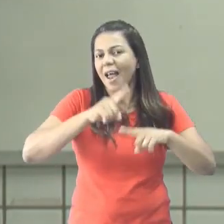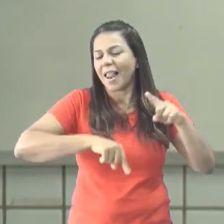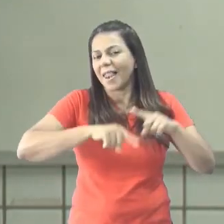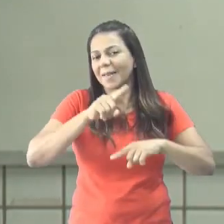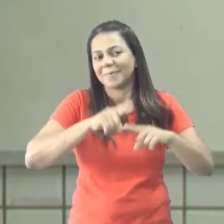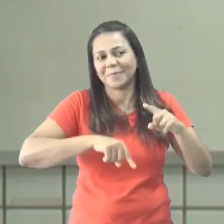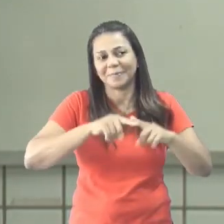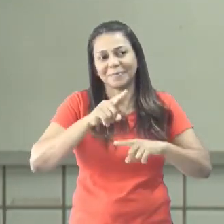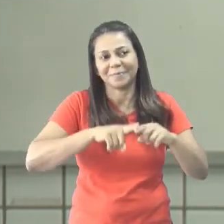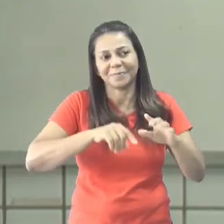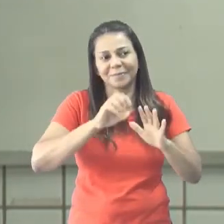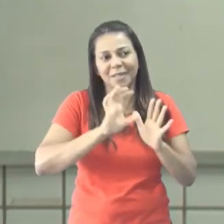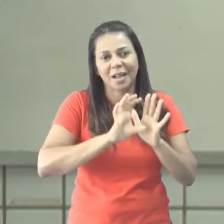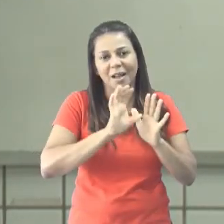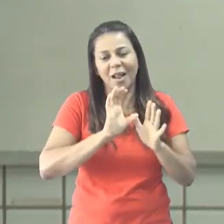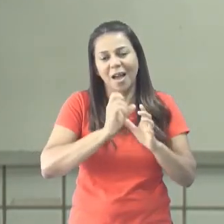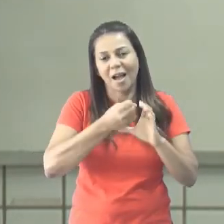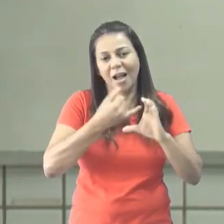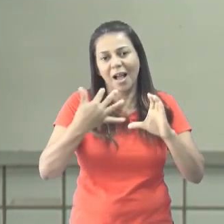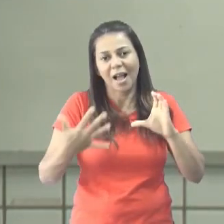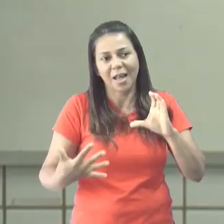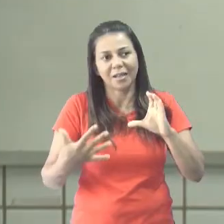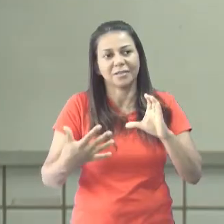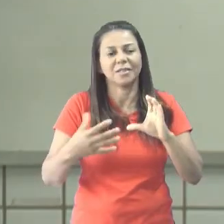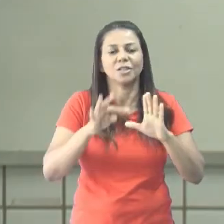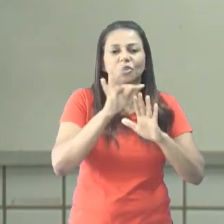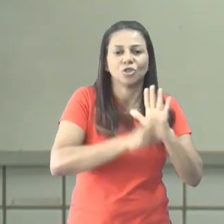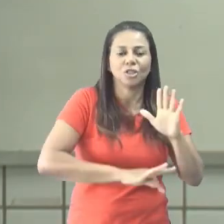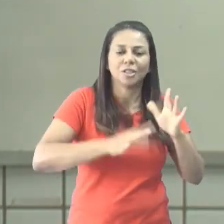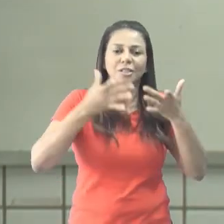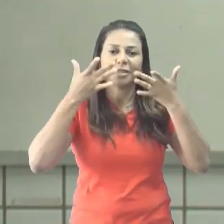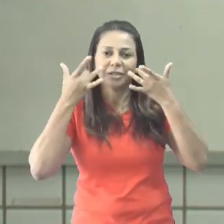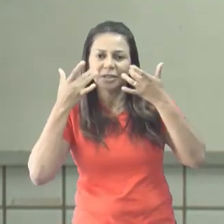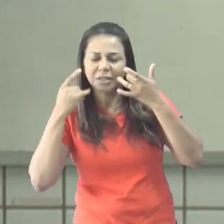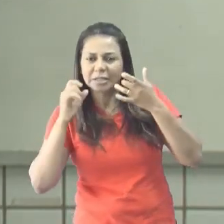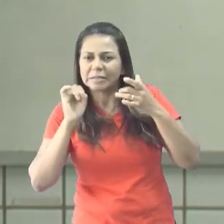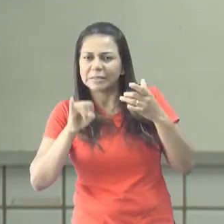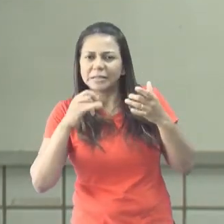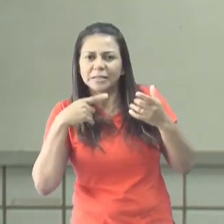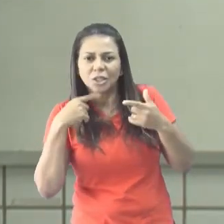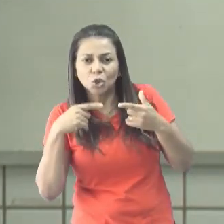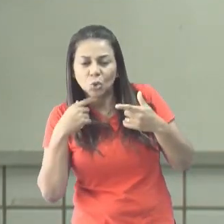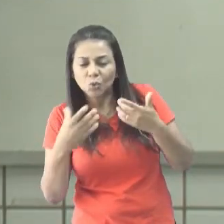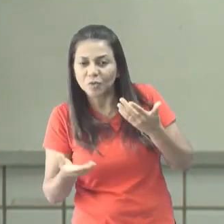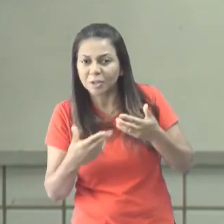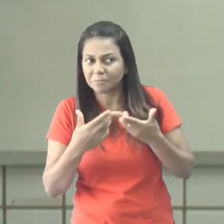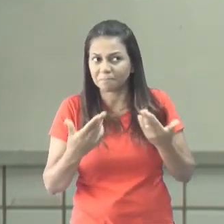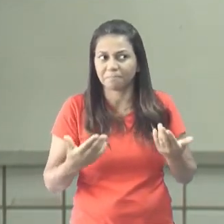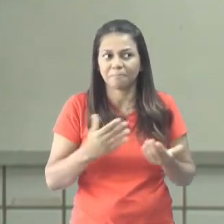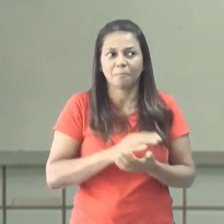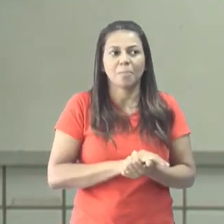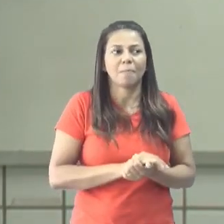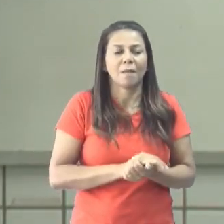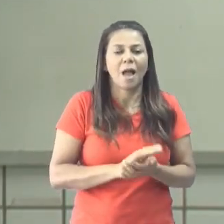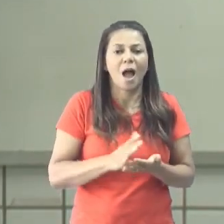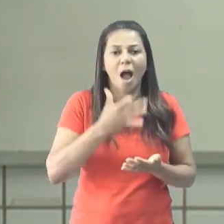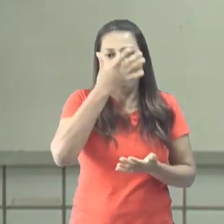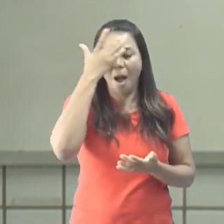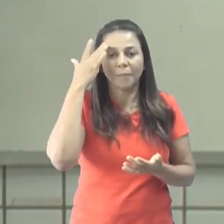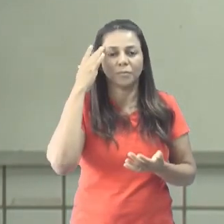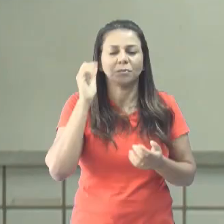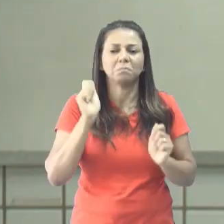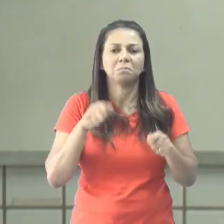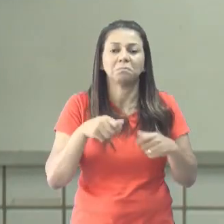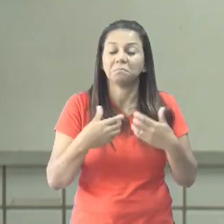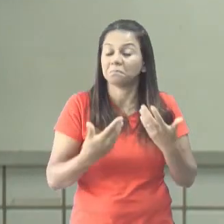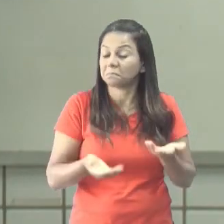teatral. Identifica a cena, identifica o ato, qual é a rúbrica. Ok, aí alguém pode, eu sei que